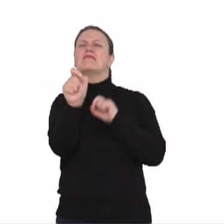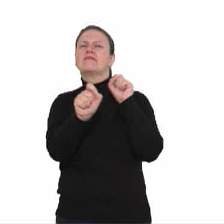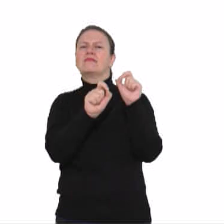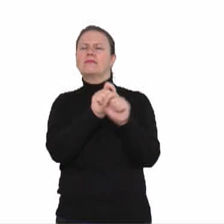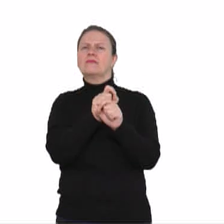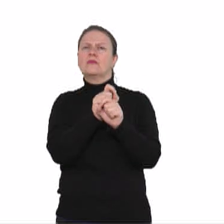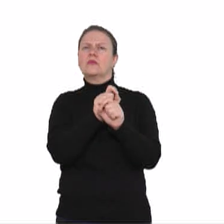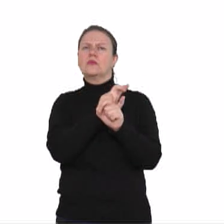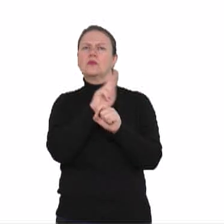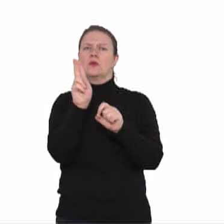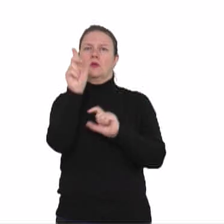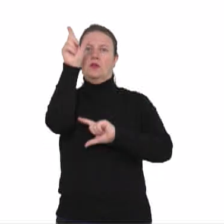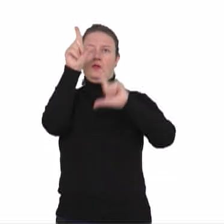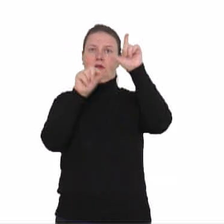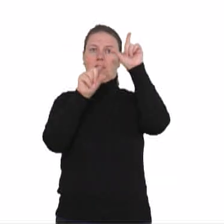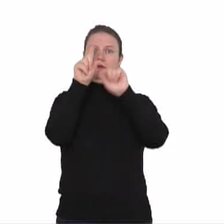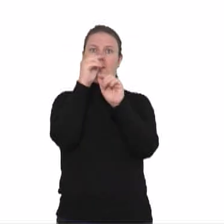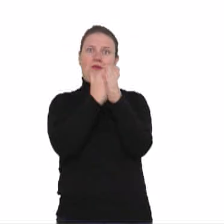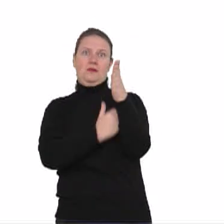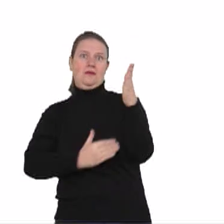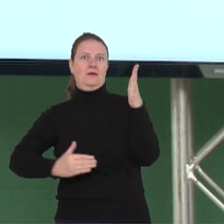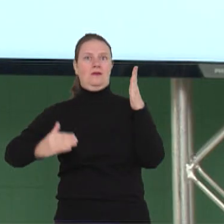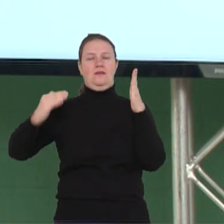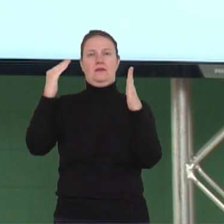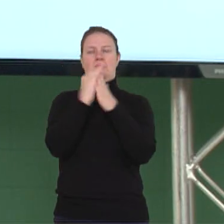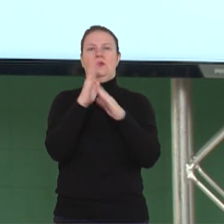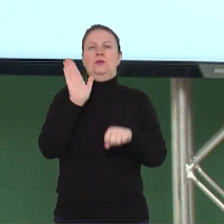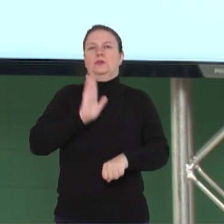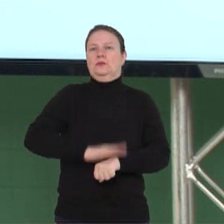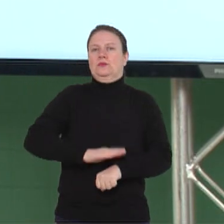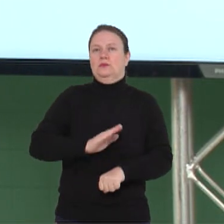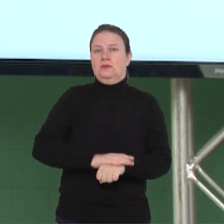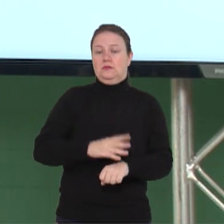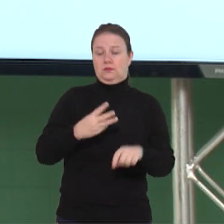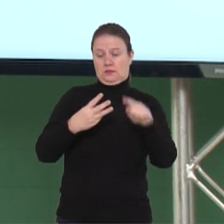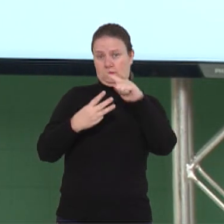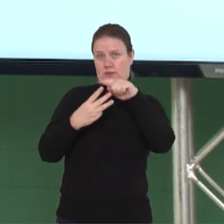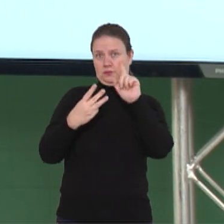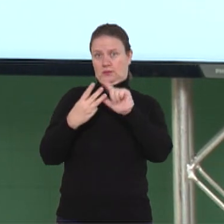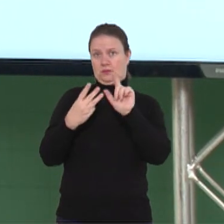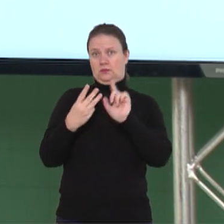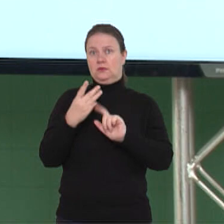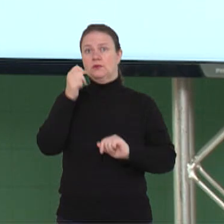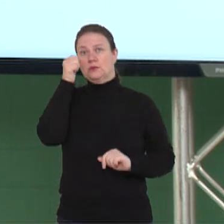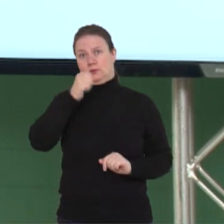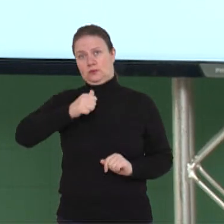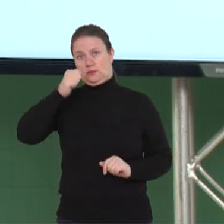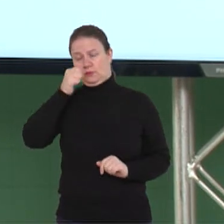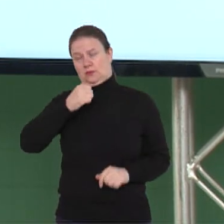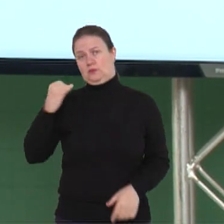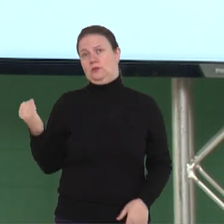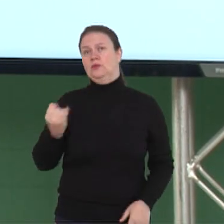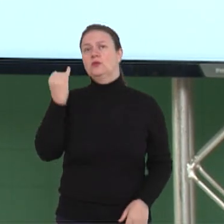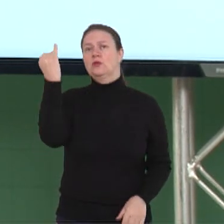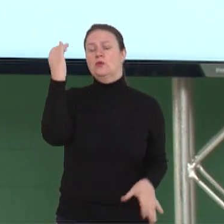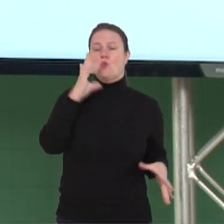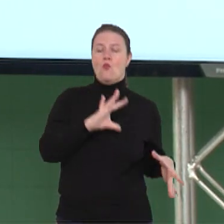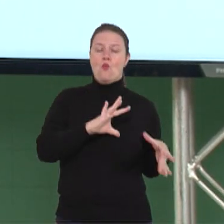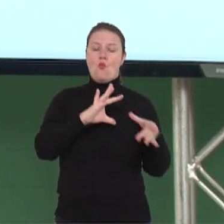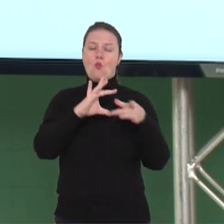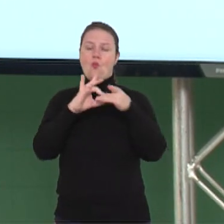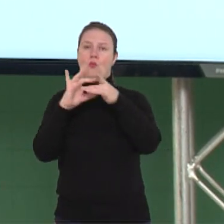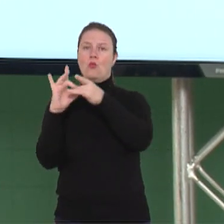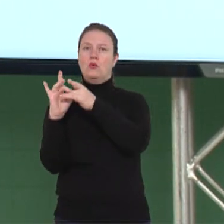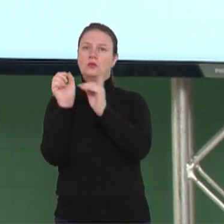que se chama Estrelas Além do Tempo, que são 3 protagonistas muito importantes no contexto histórico,